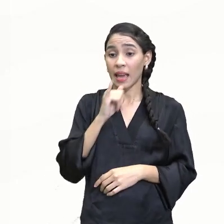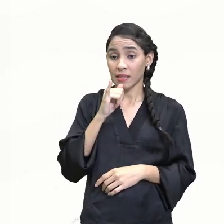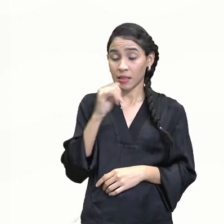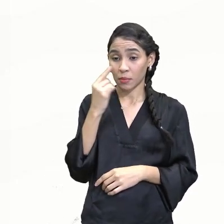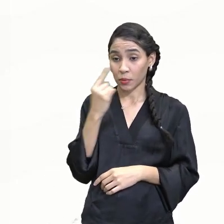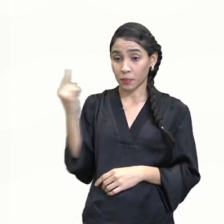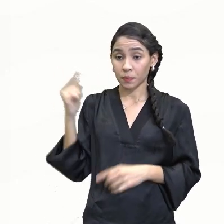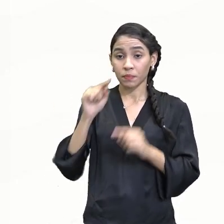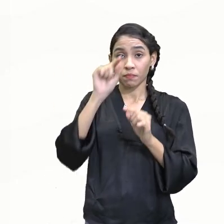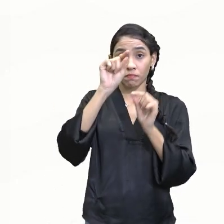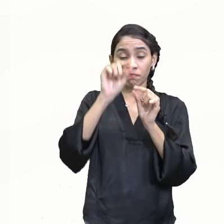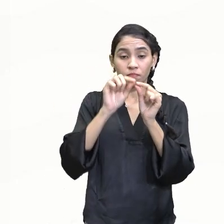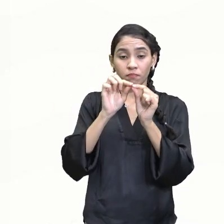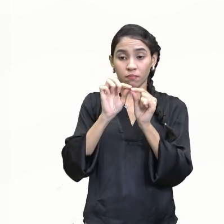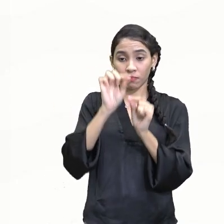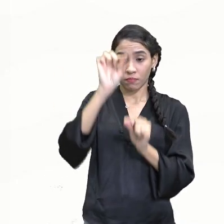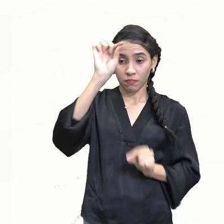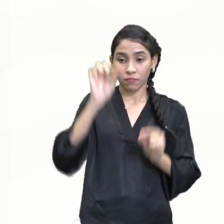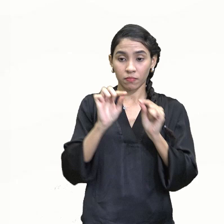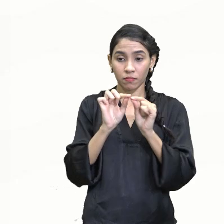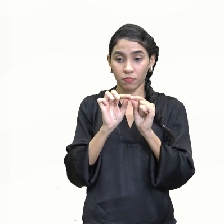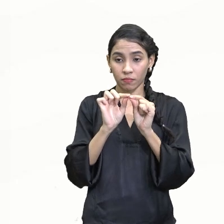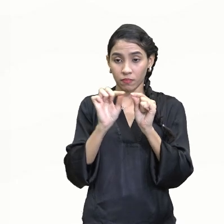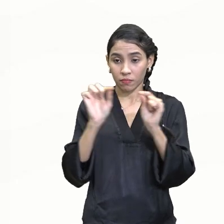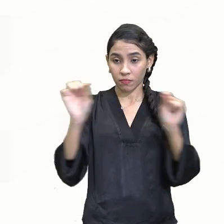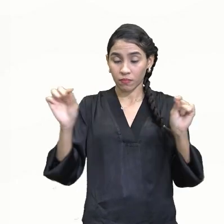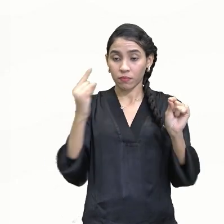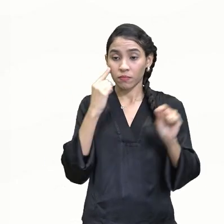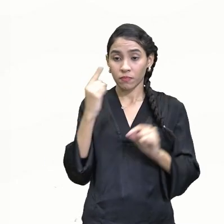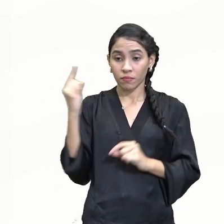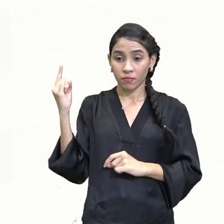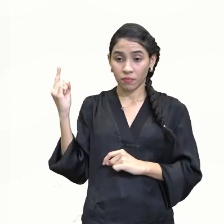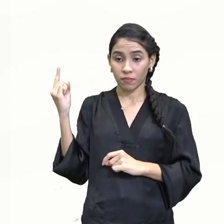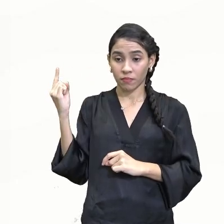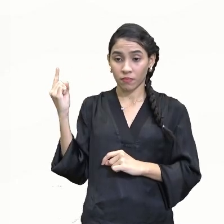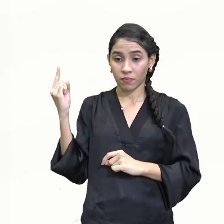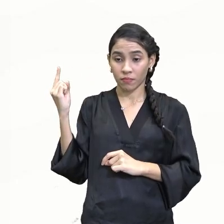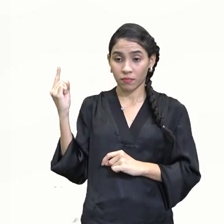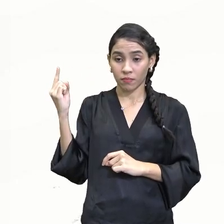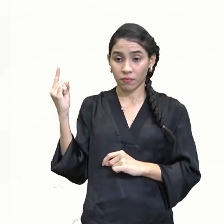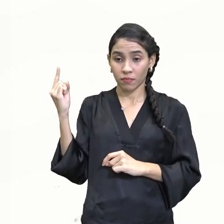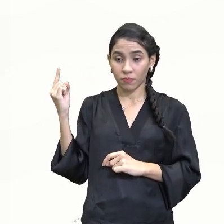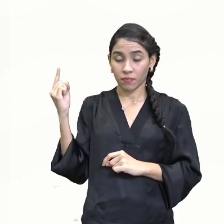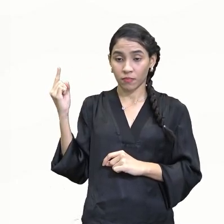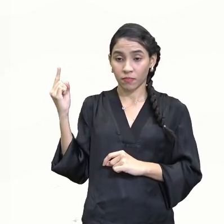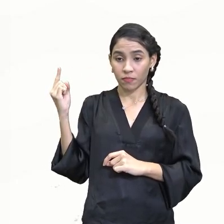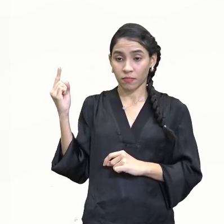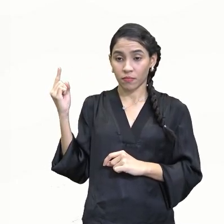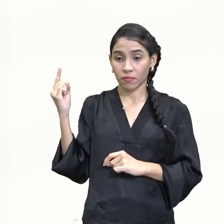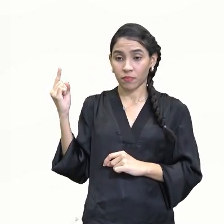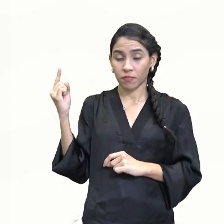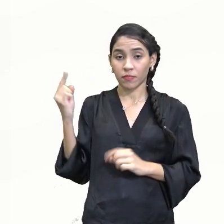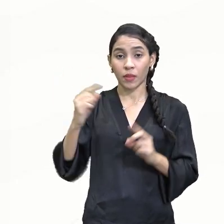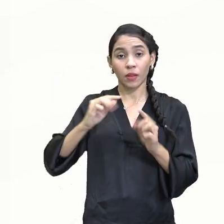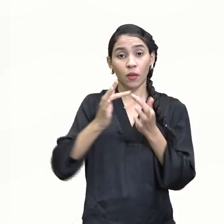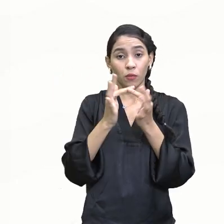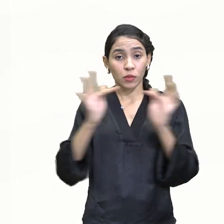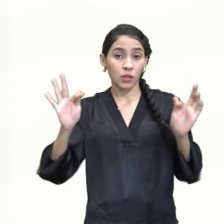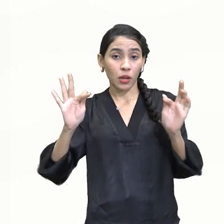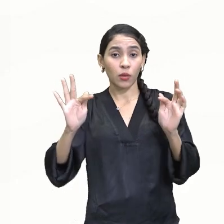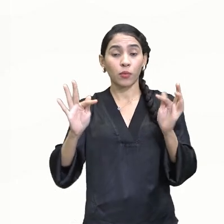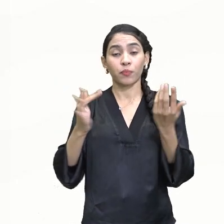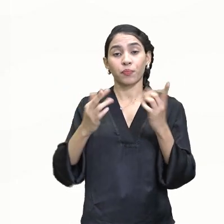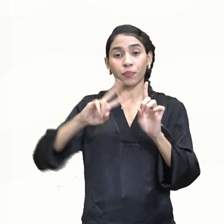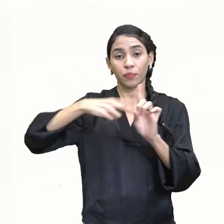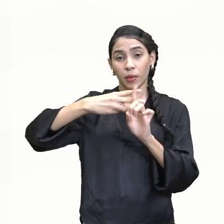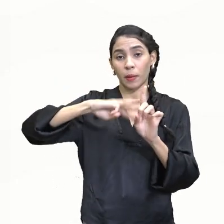cartesiano, então a função exponencial, ela se concentra aqui, primeiro e segundo quadrante. Ela não passa